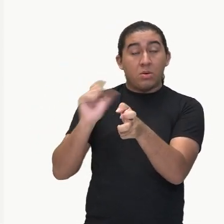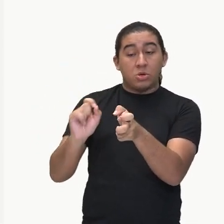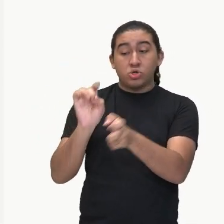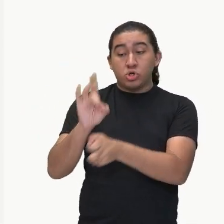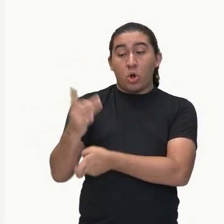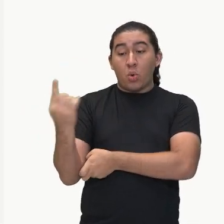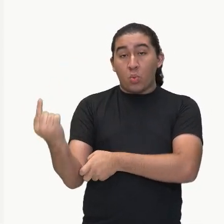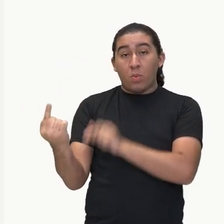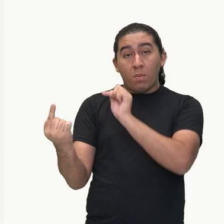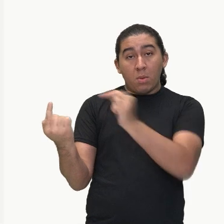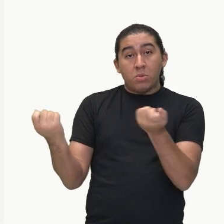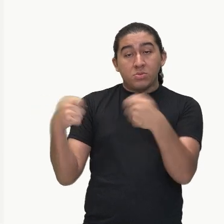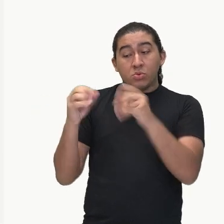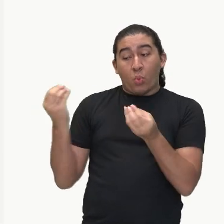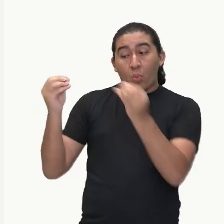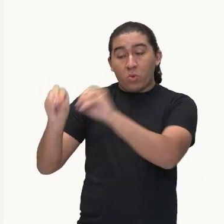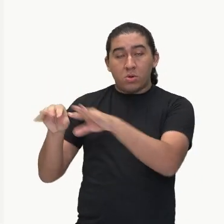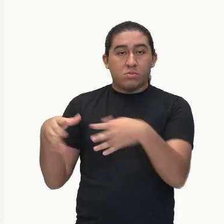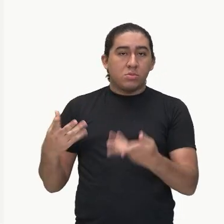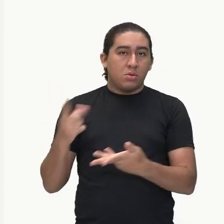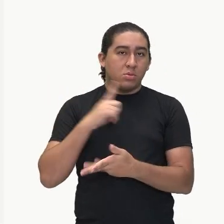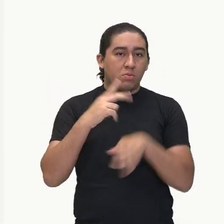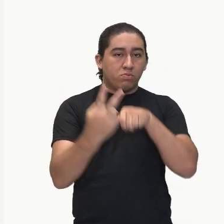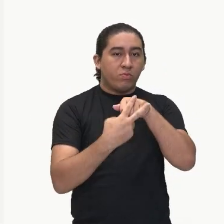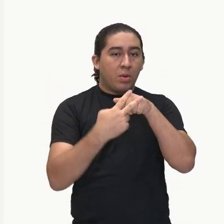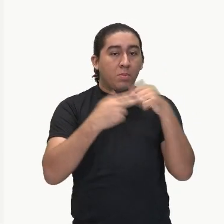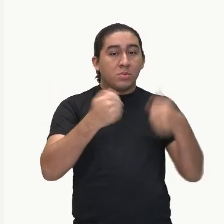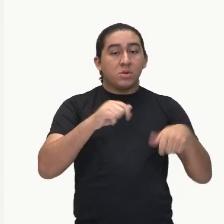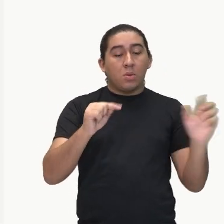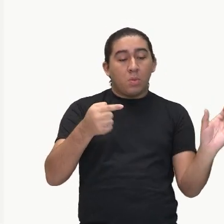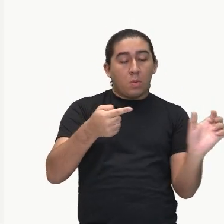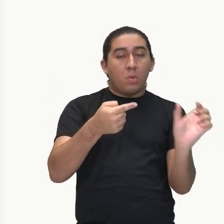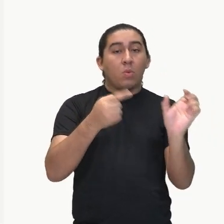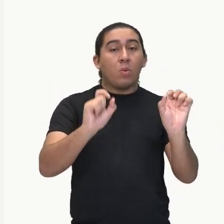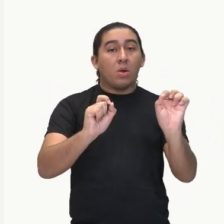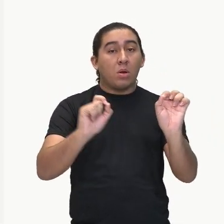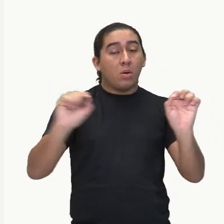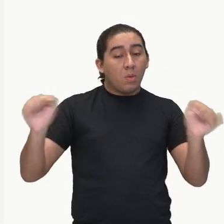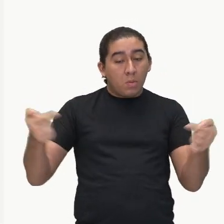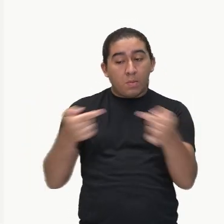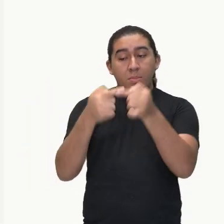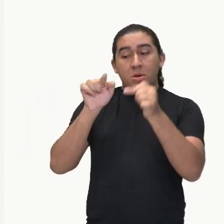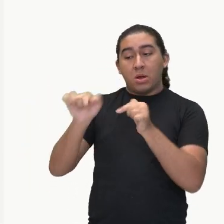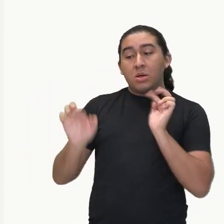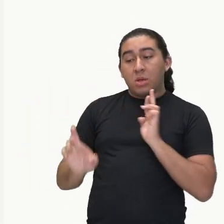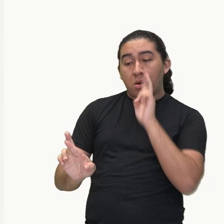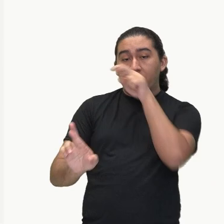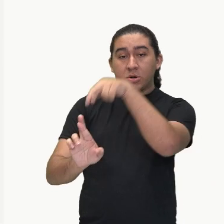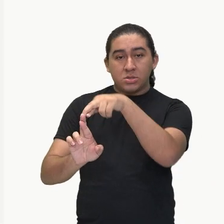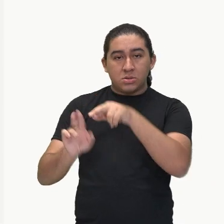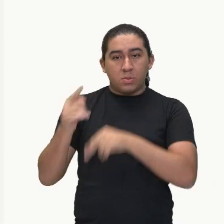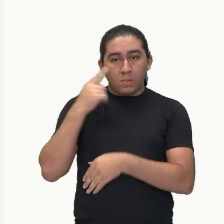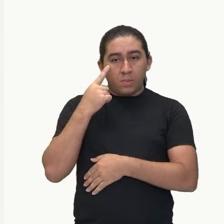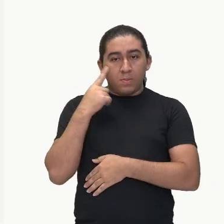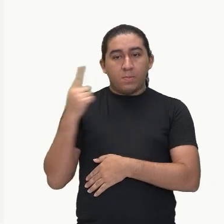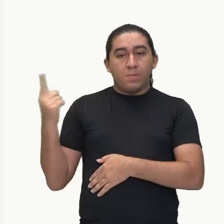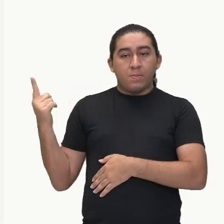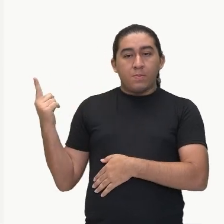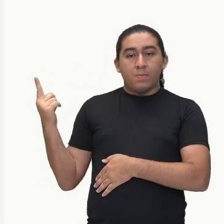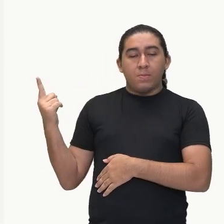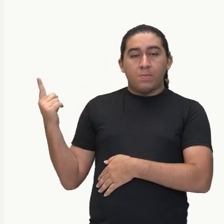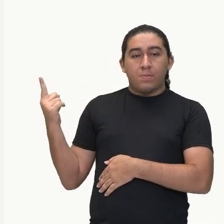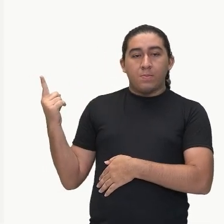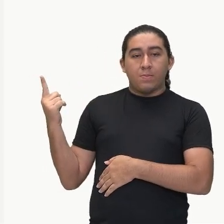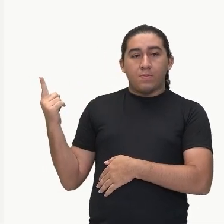dos elementos. Então, o verbo precisa estar acompanhando esse elemento. Olha aí. Laís